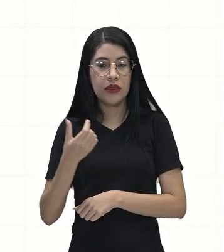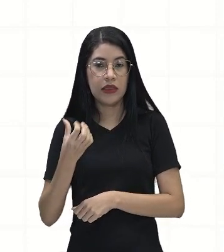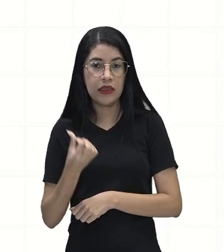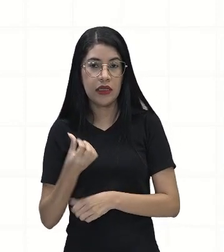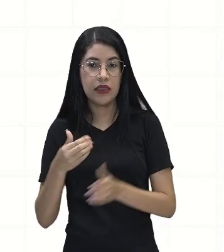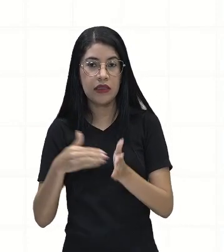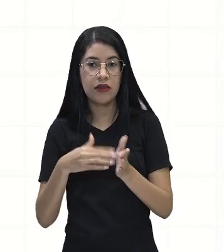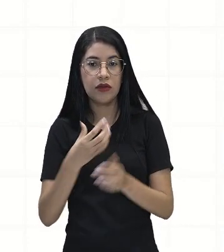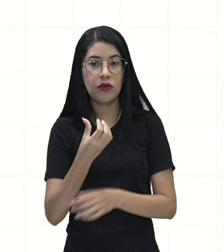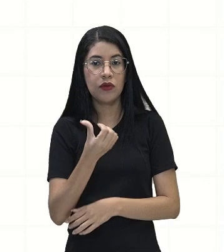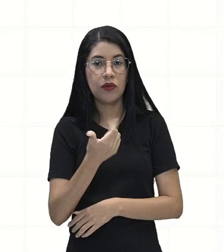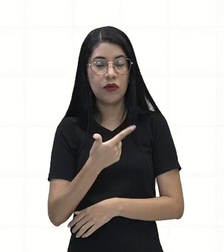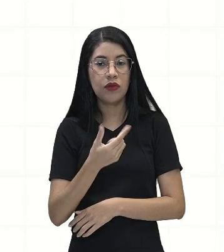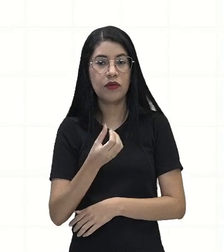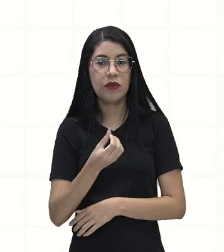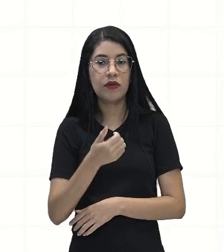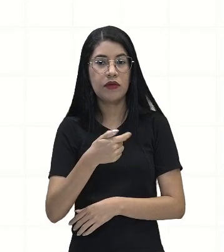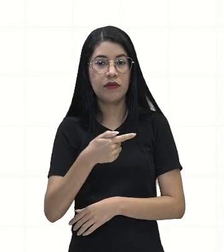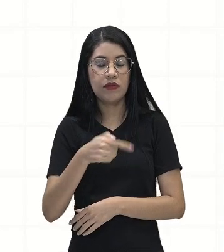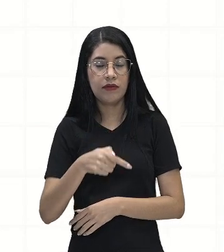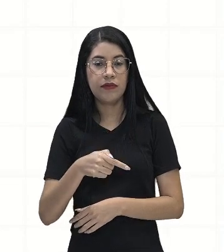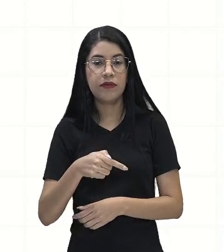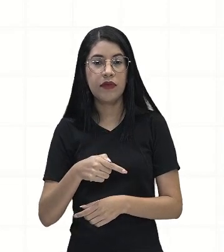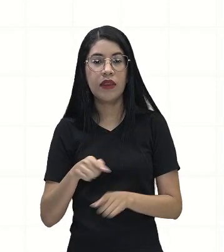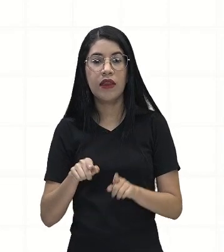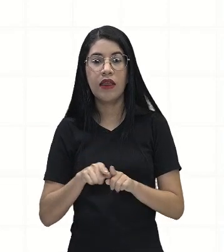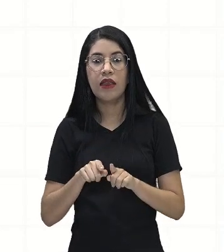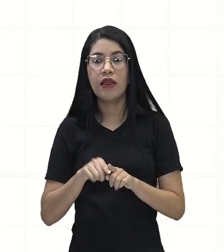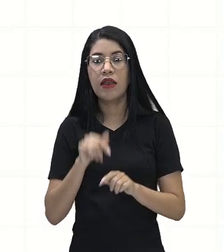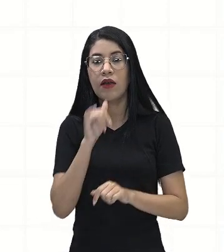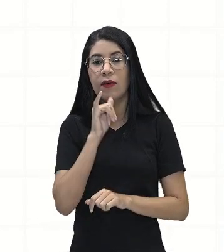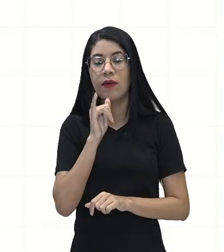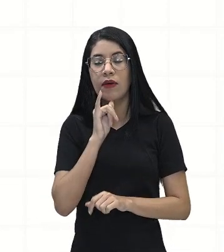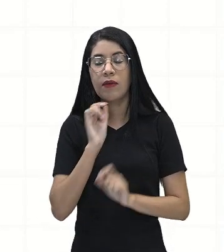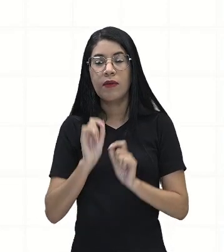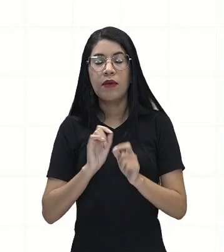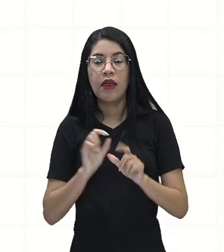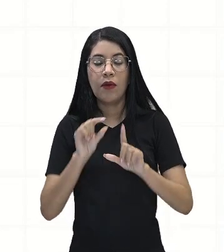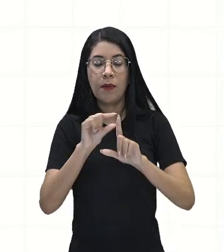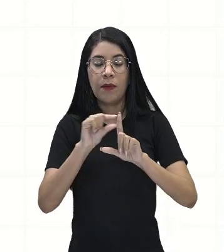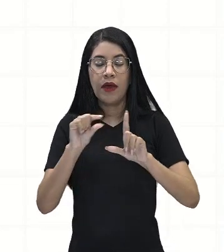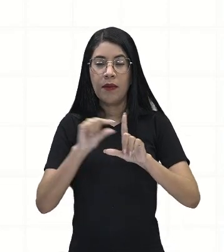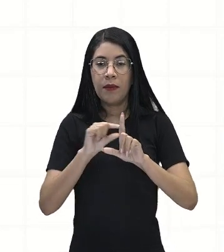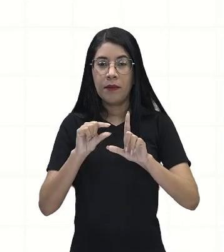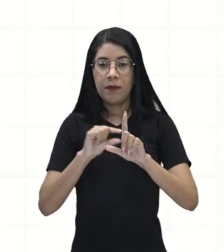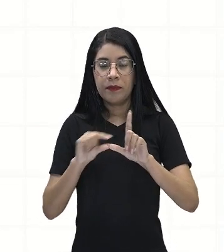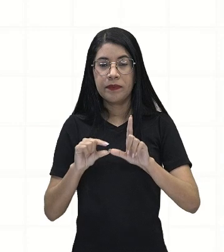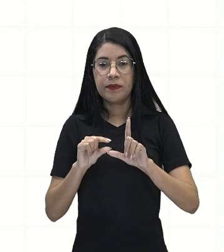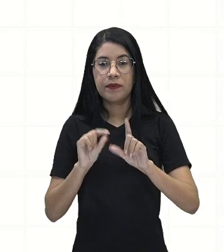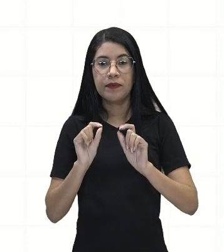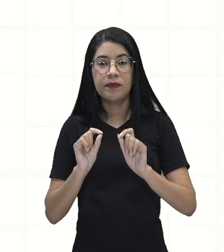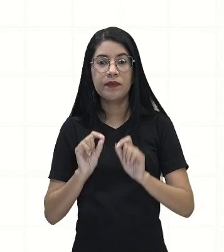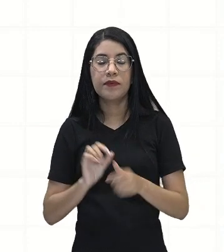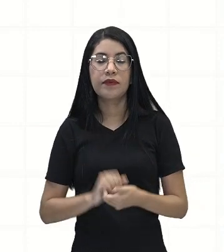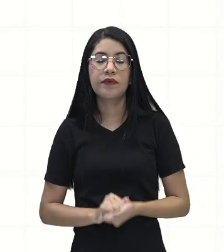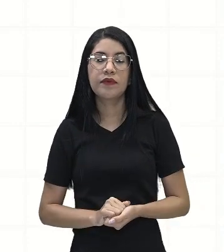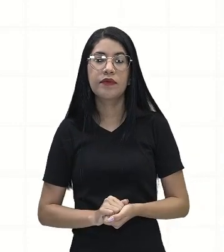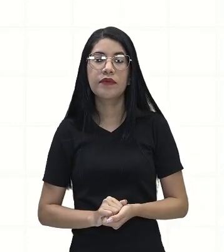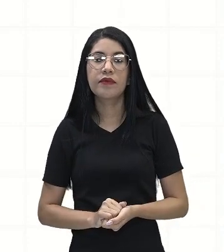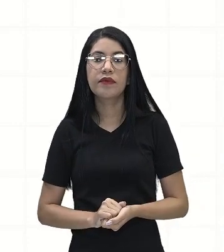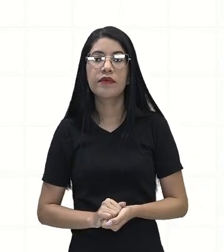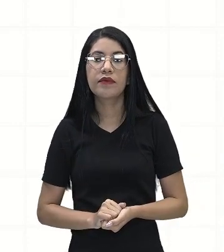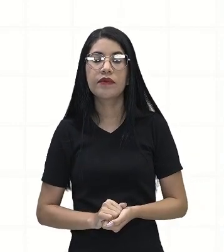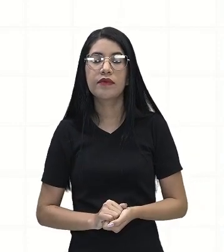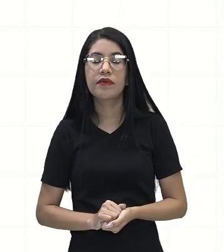né, nós temos aí, como exemplo, um gráfico de barras, onde as colunas,